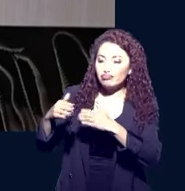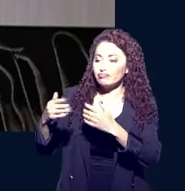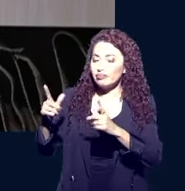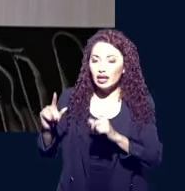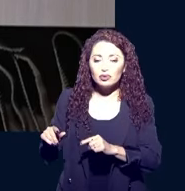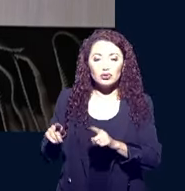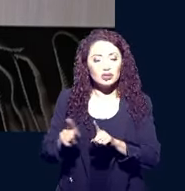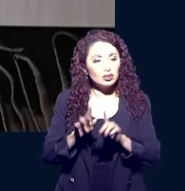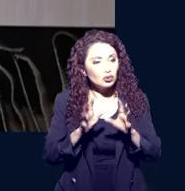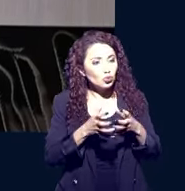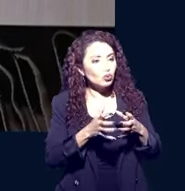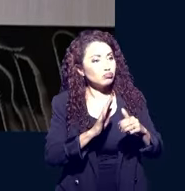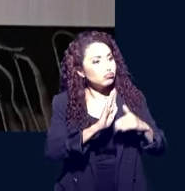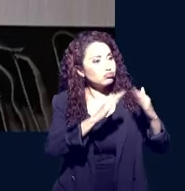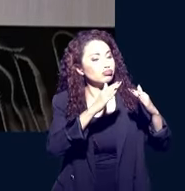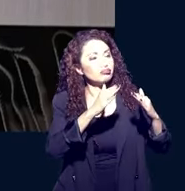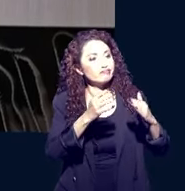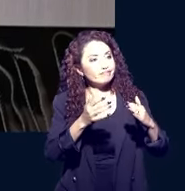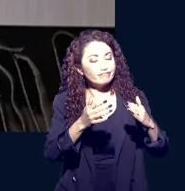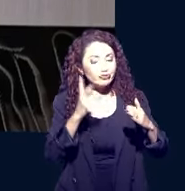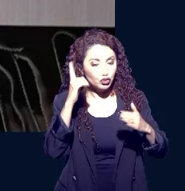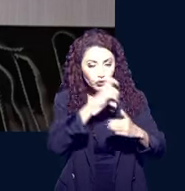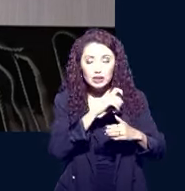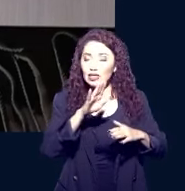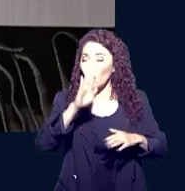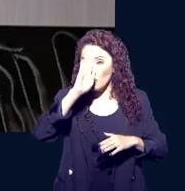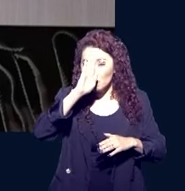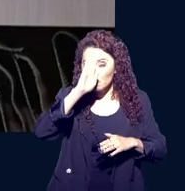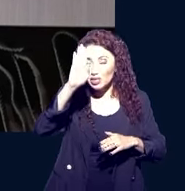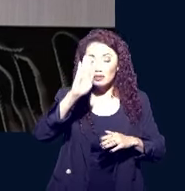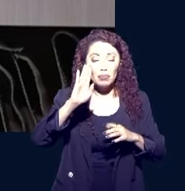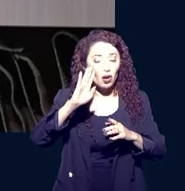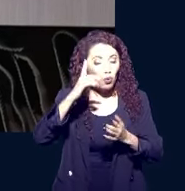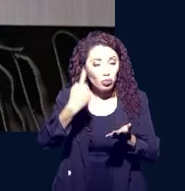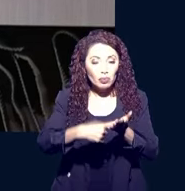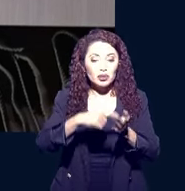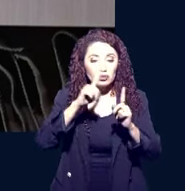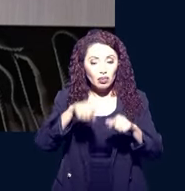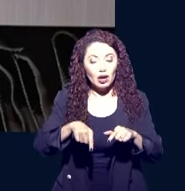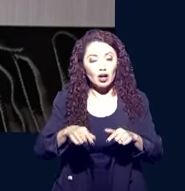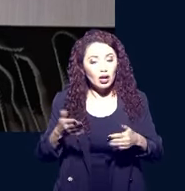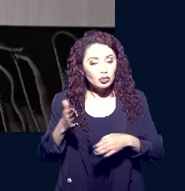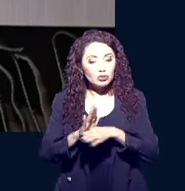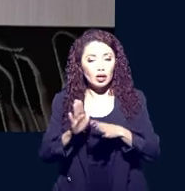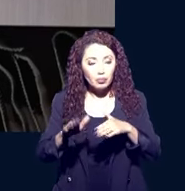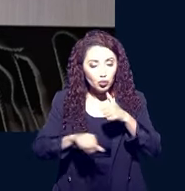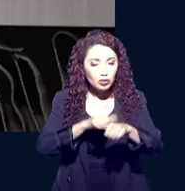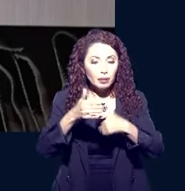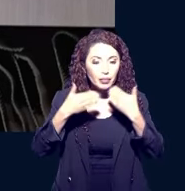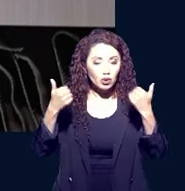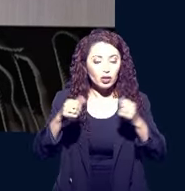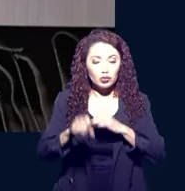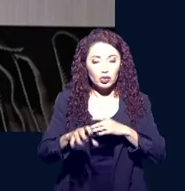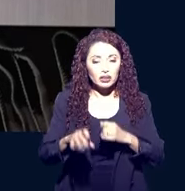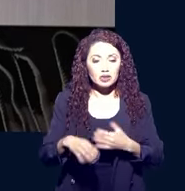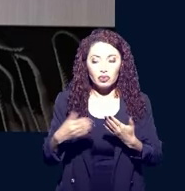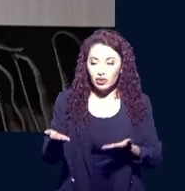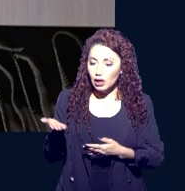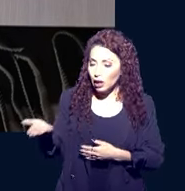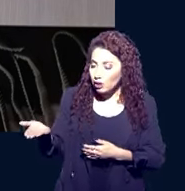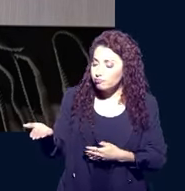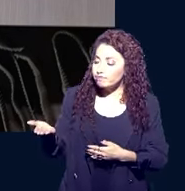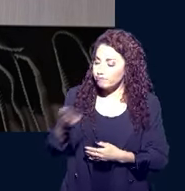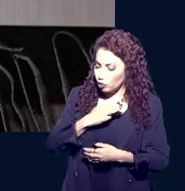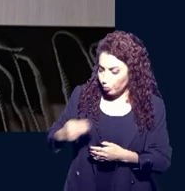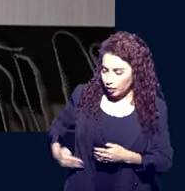Essa é a prioridade número um do Brasil eu recebi o ministro Camilo Santana H dias atrás e disse para ele para mim o senhor tem o cargo mais